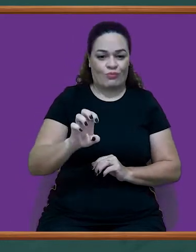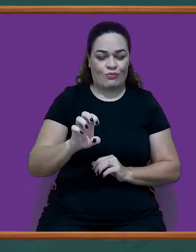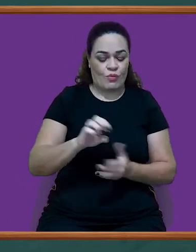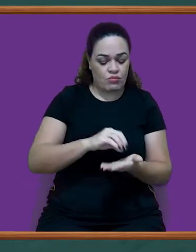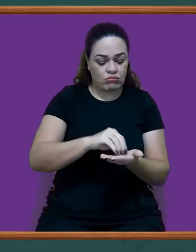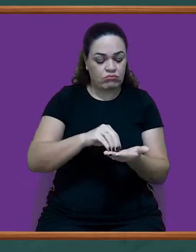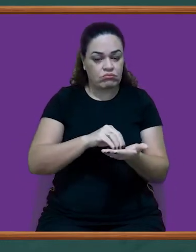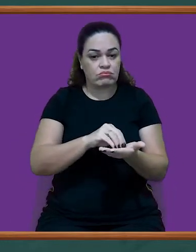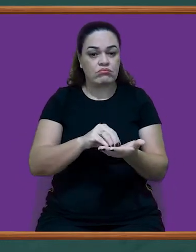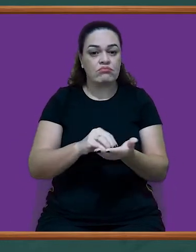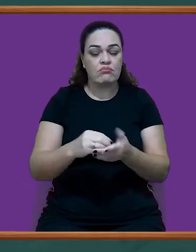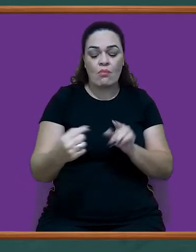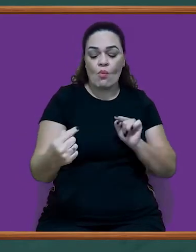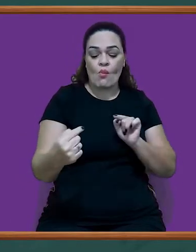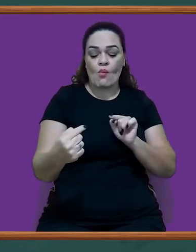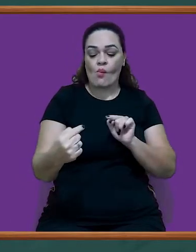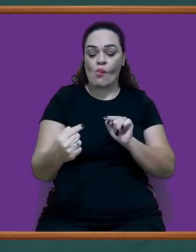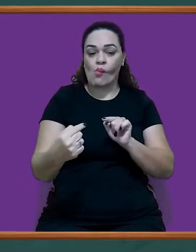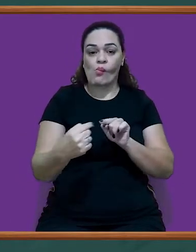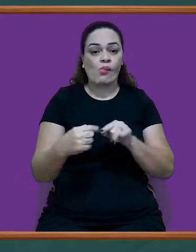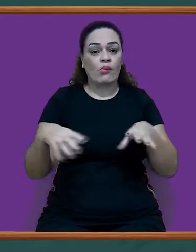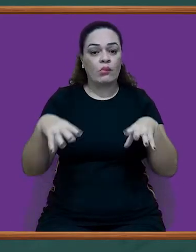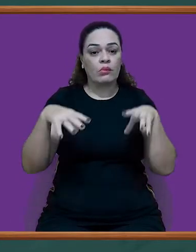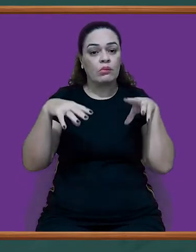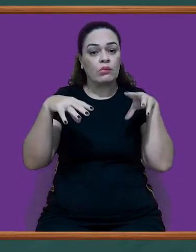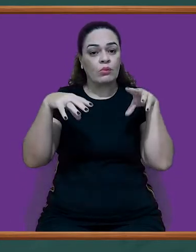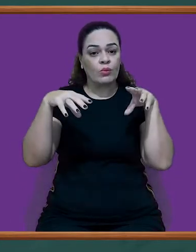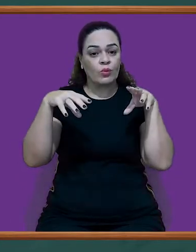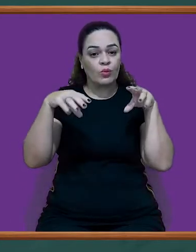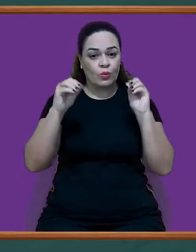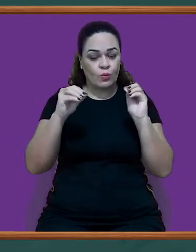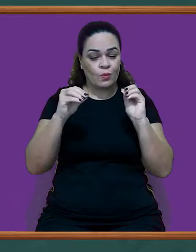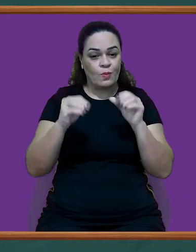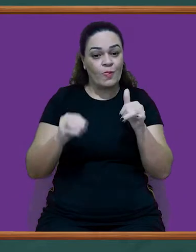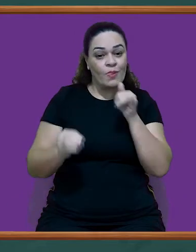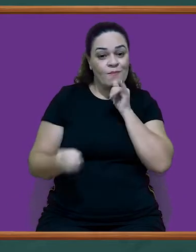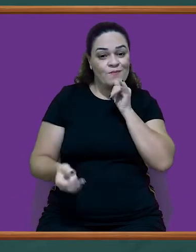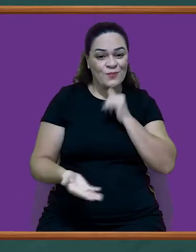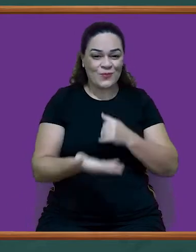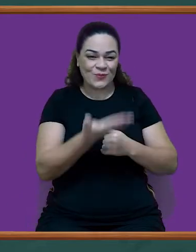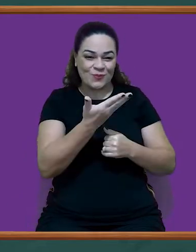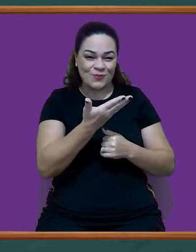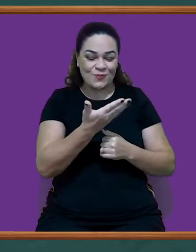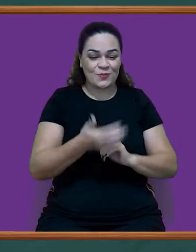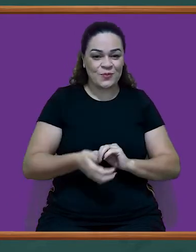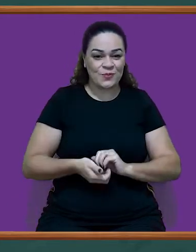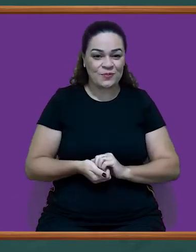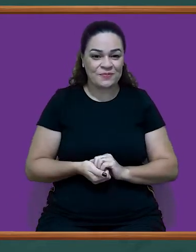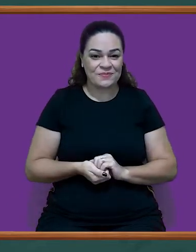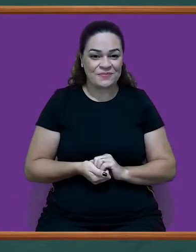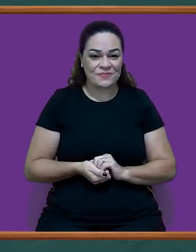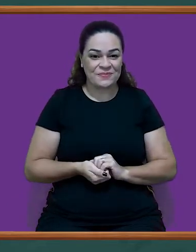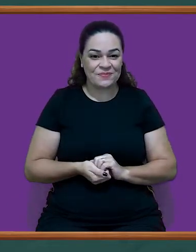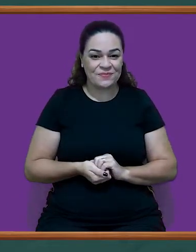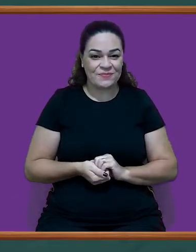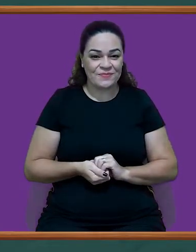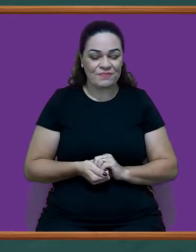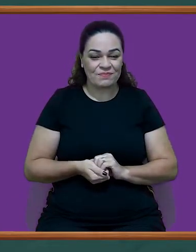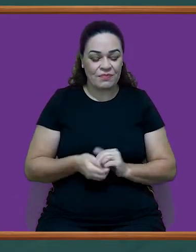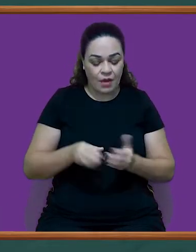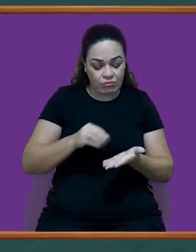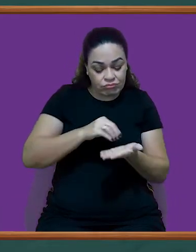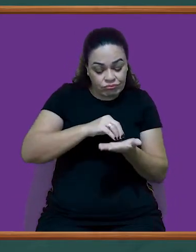direção a uma das Torres por exemplo se eu andar duas casas aqui como rei ele vai parar na casa G1